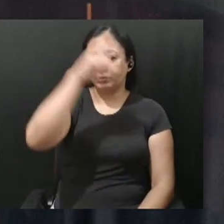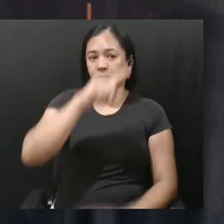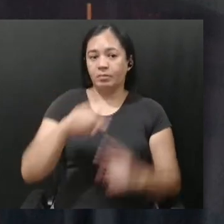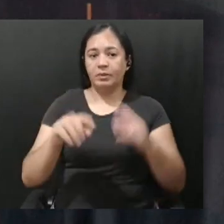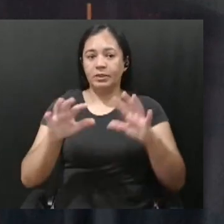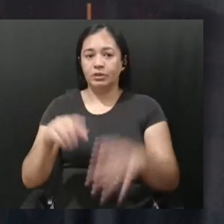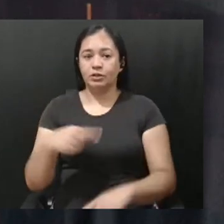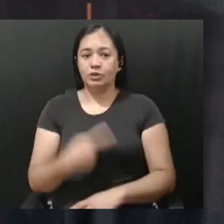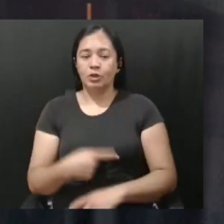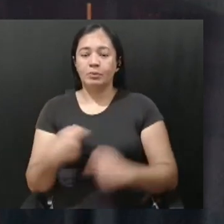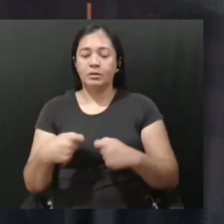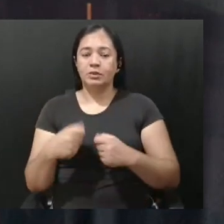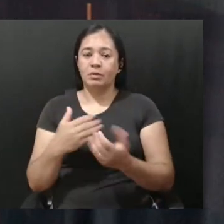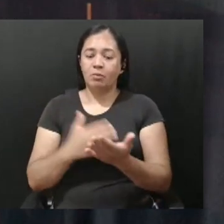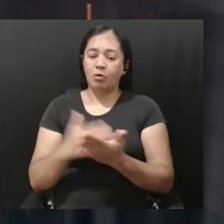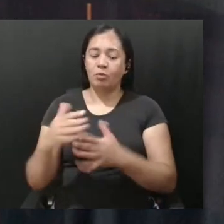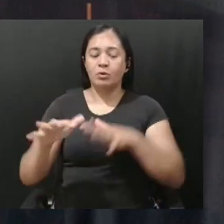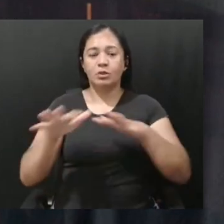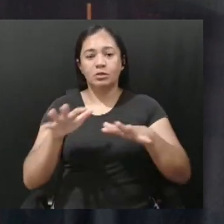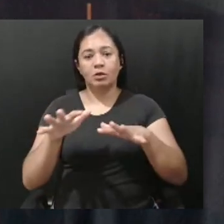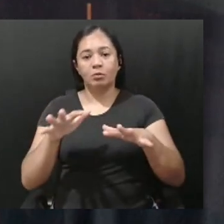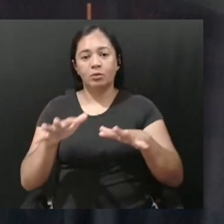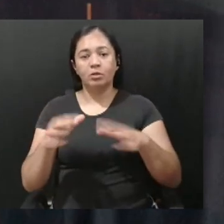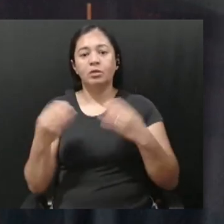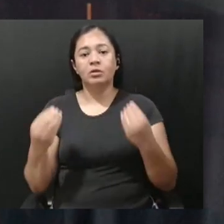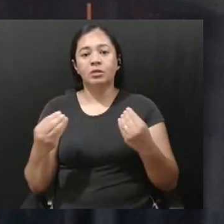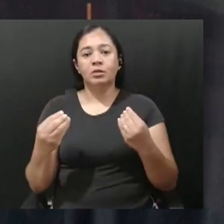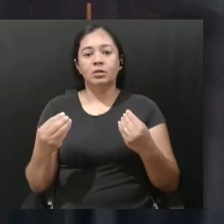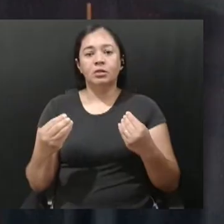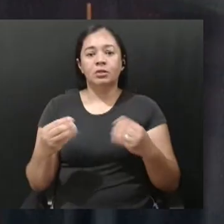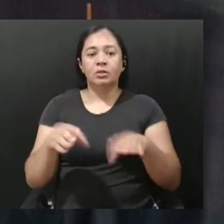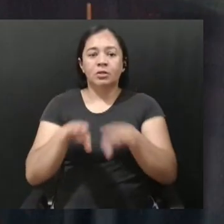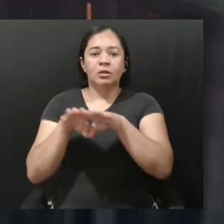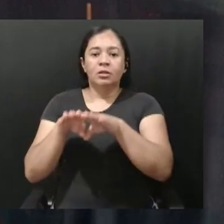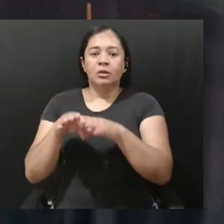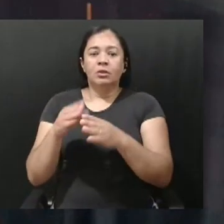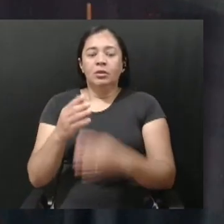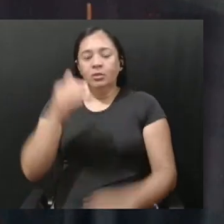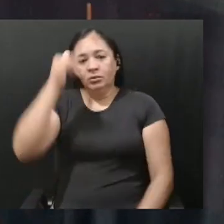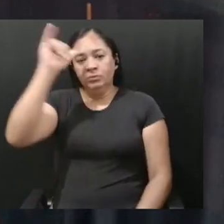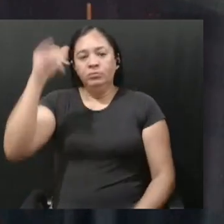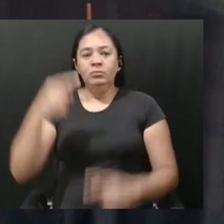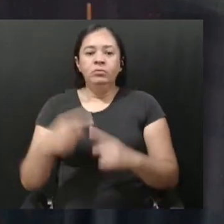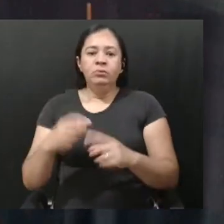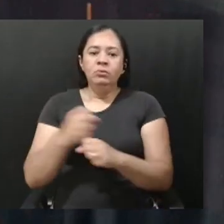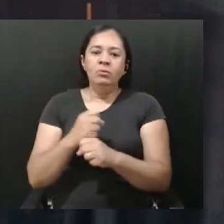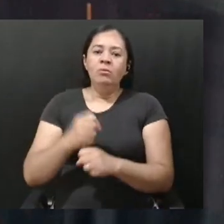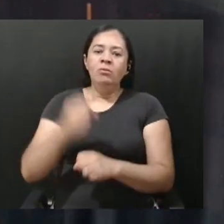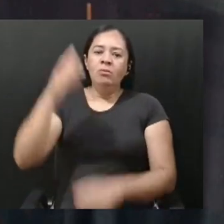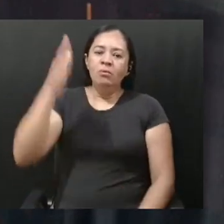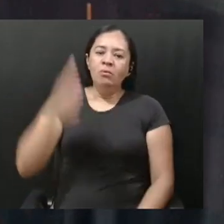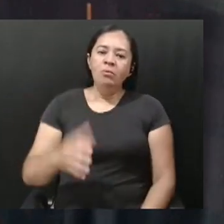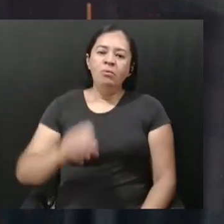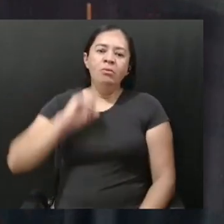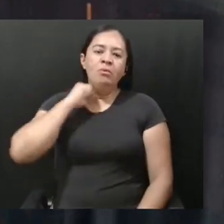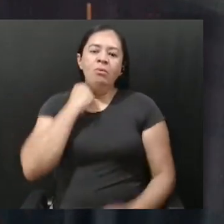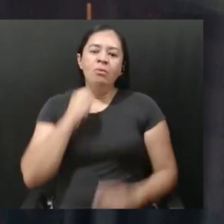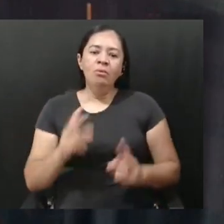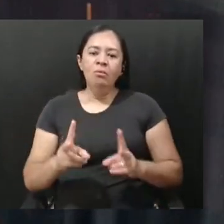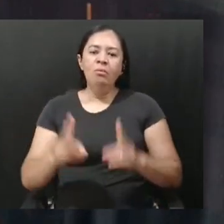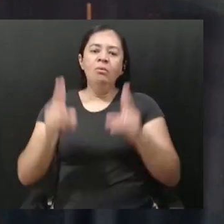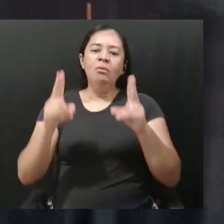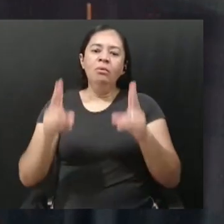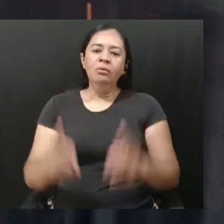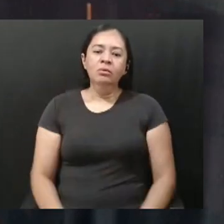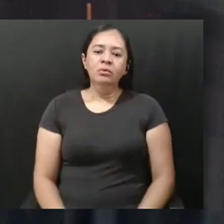algum lugar para quebrar esse padrão também, né, senão aí todo ano vai ser o mesmo estresse, né, um ano Uhum. vai precisar começar a